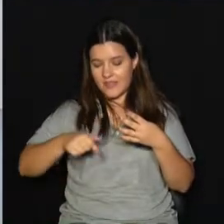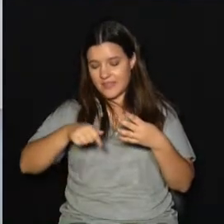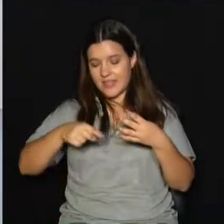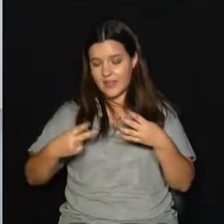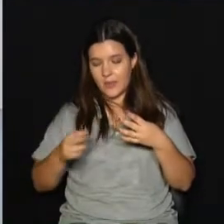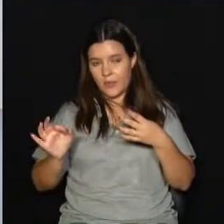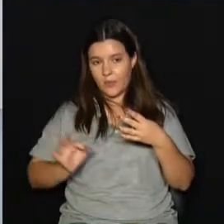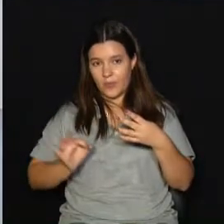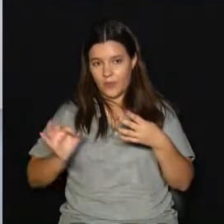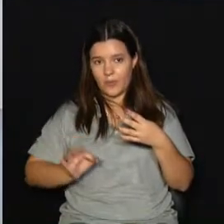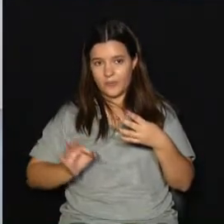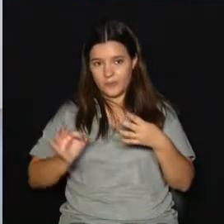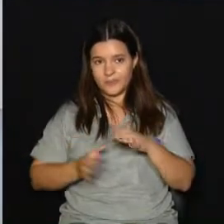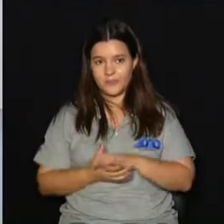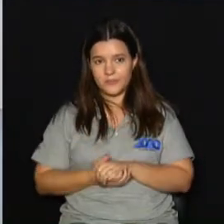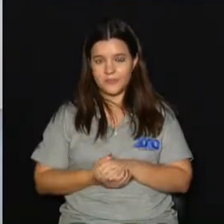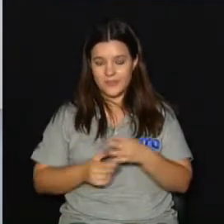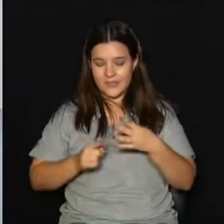16,72% e